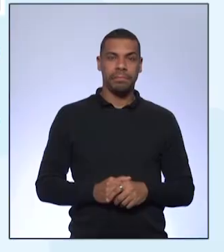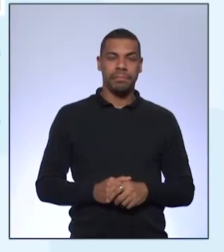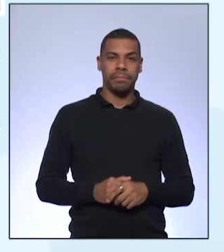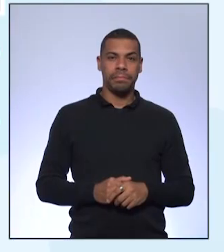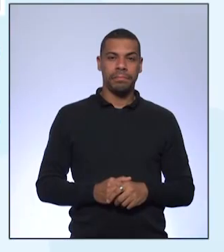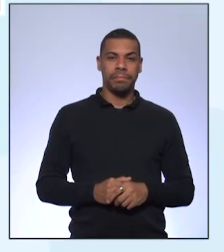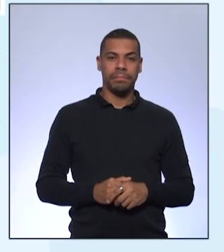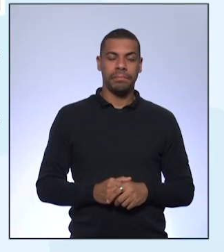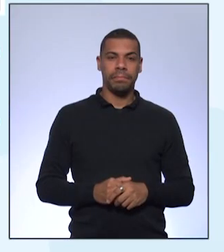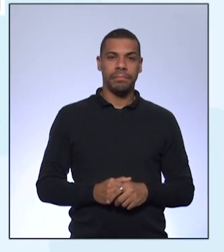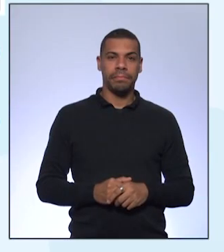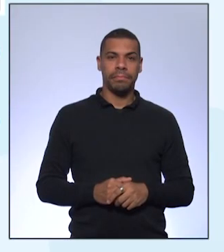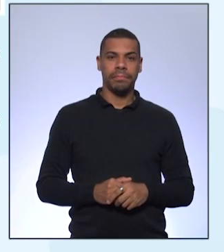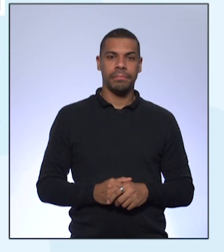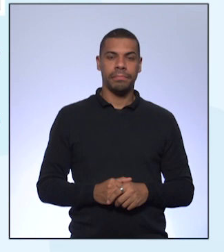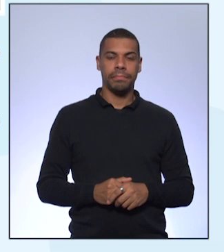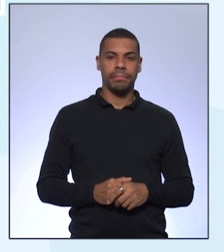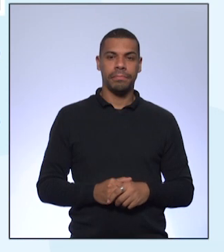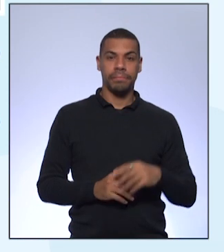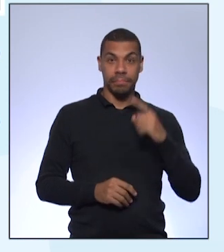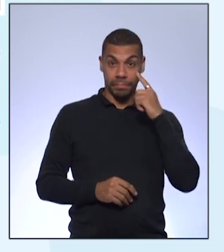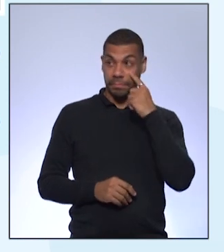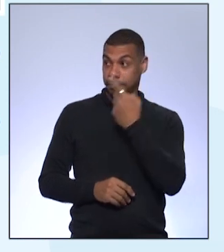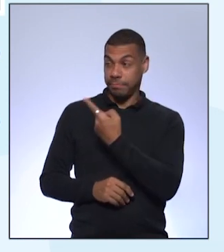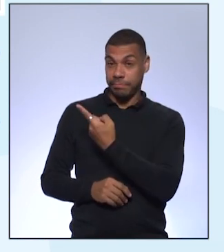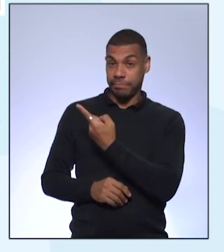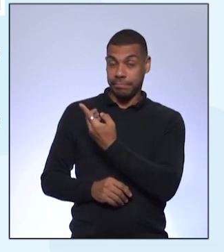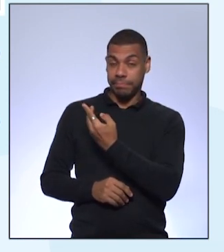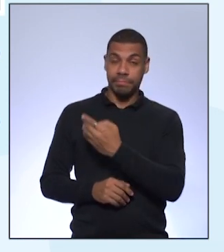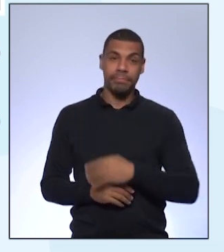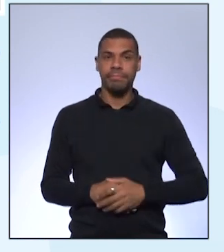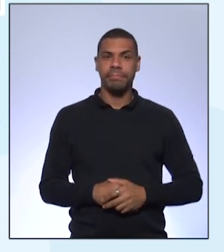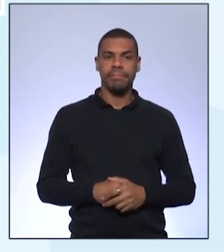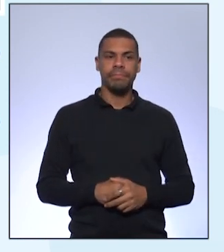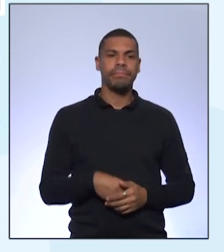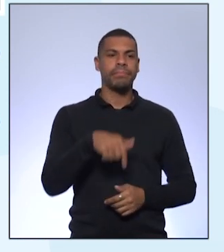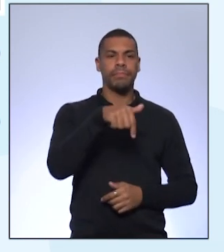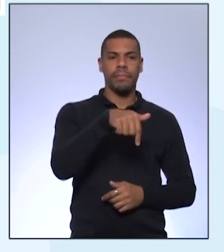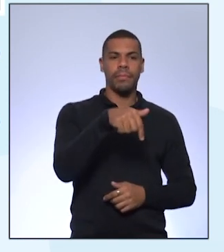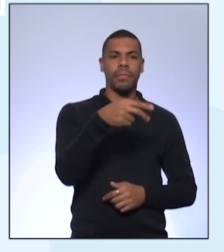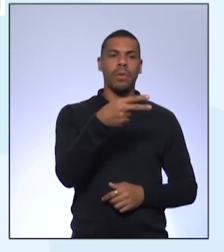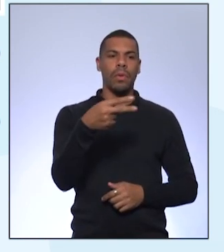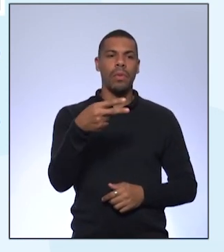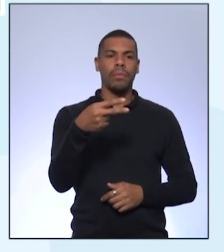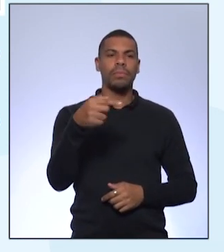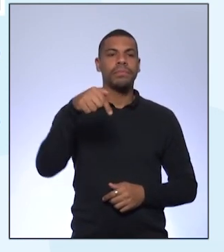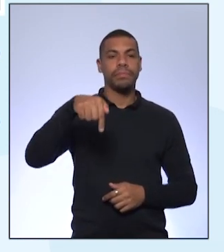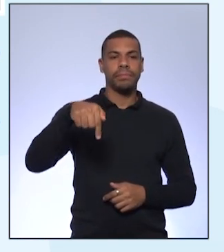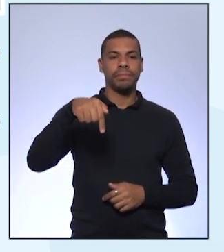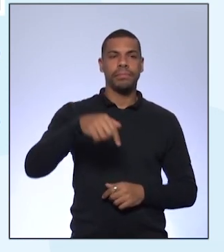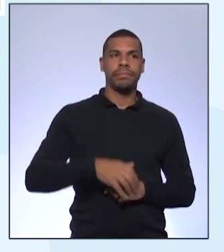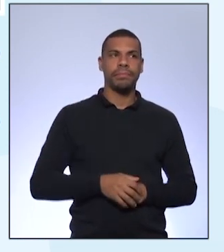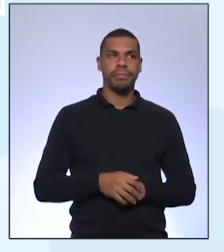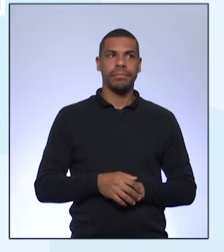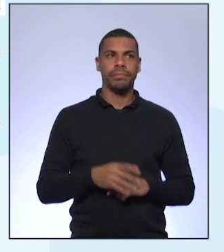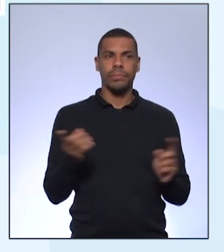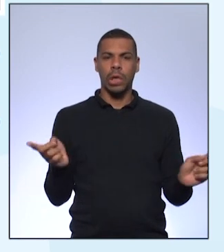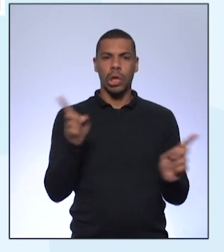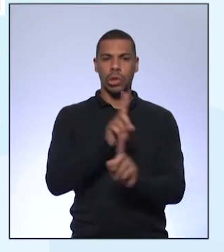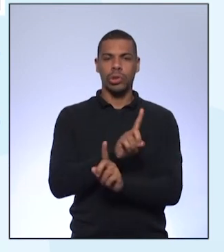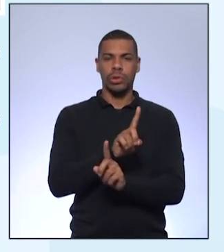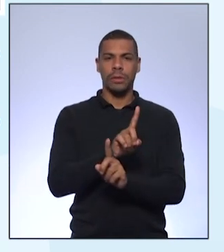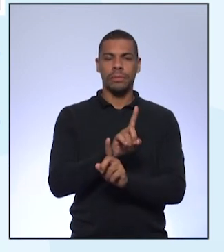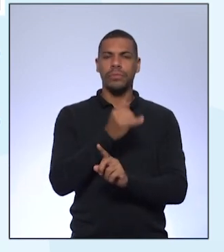lá. Olha o que a gente tem, então, tá? Q está para quê? Q está... Eu fiz o contrário, né? A fração